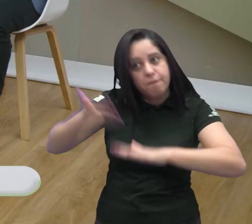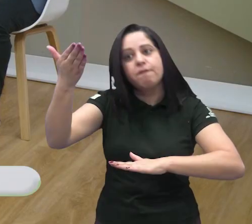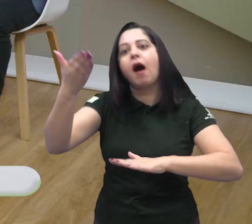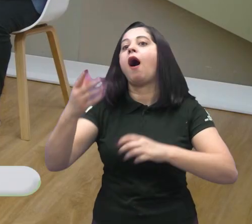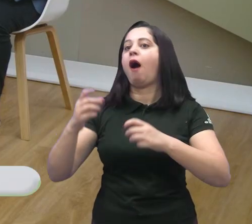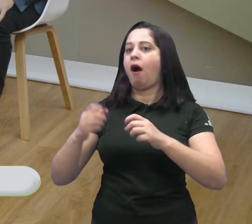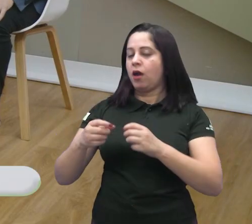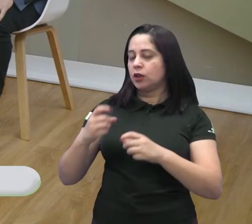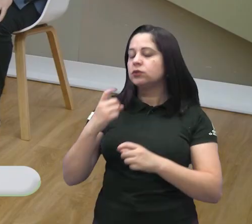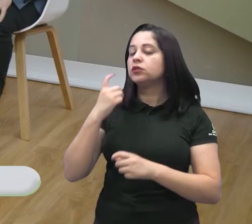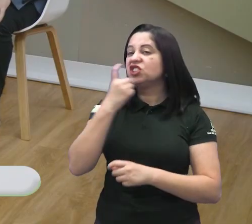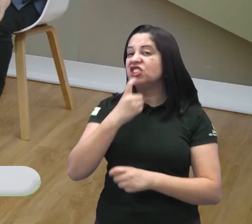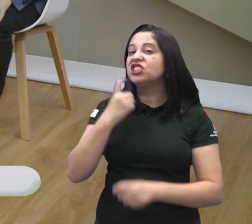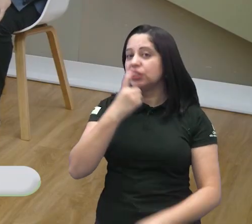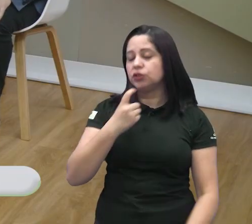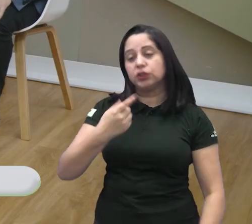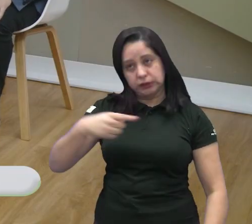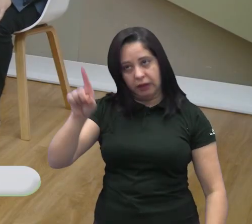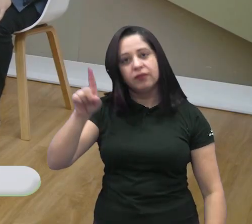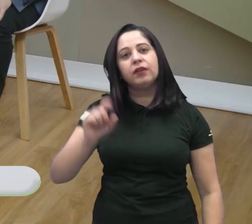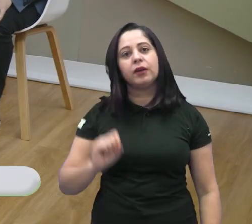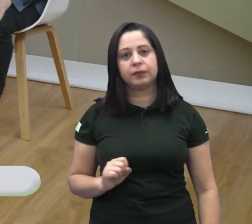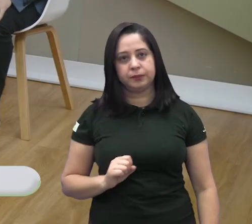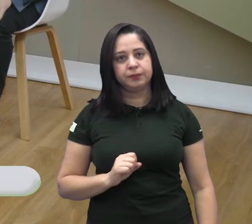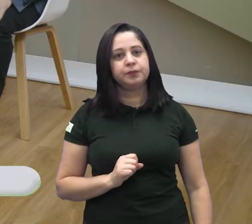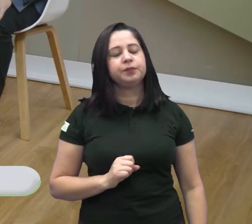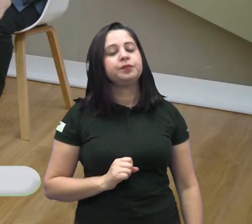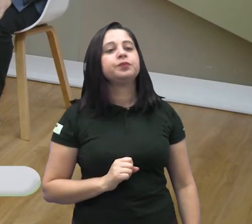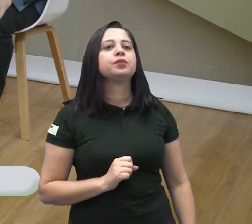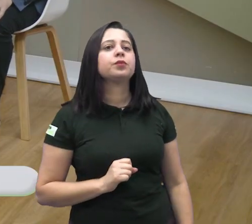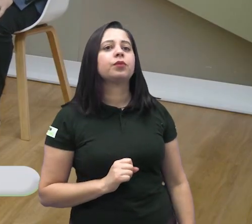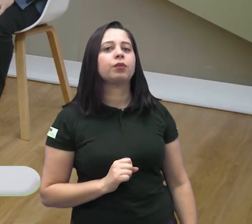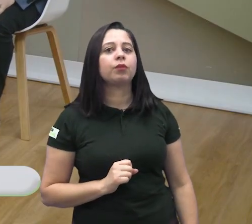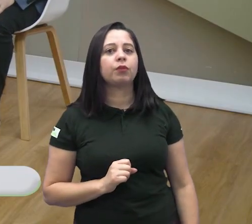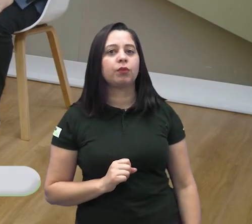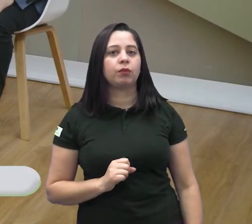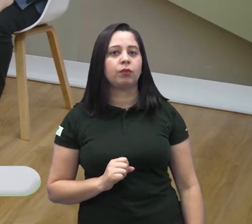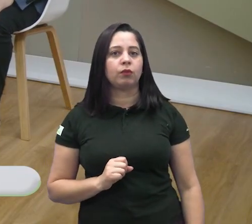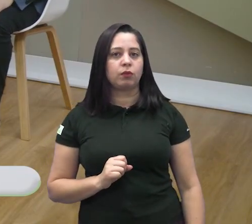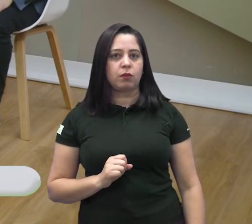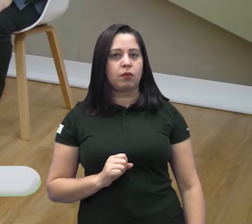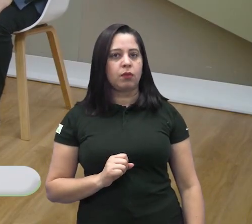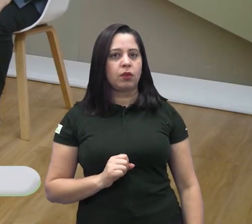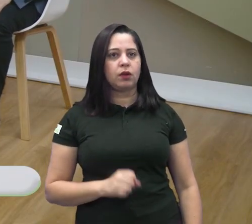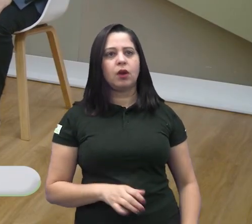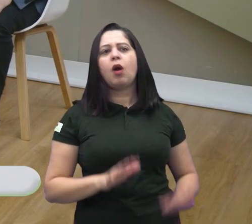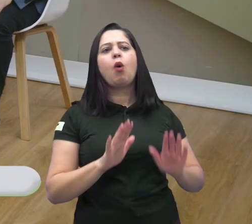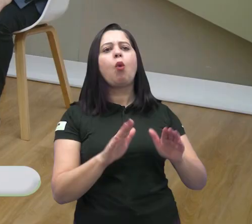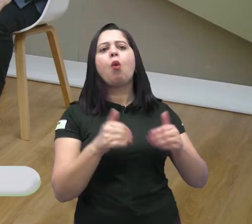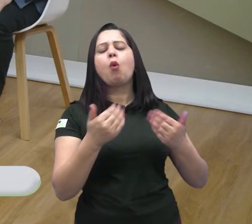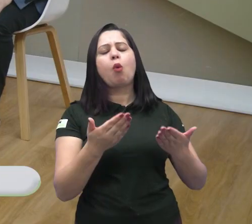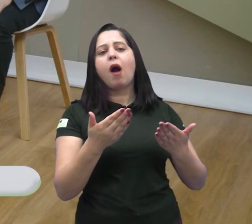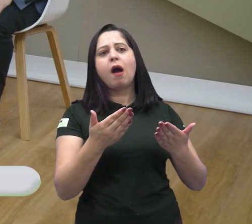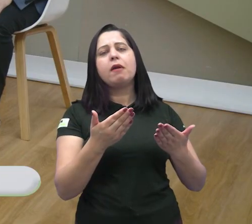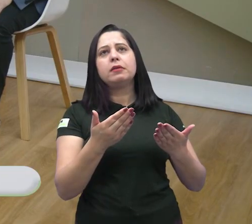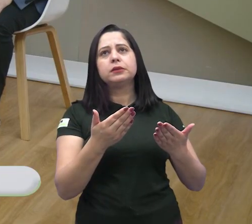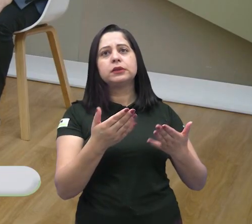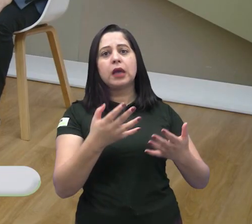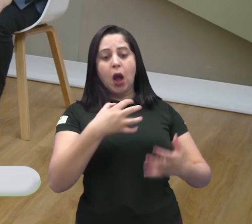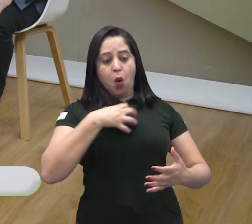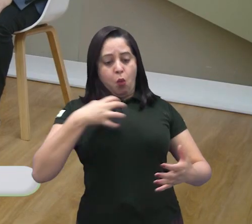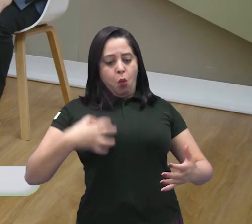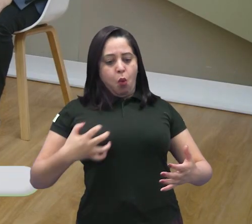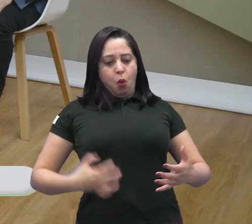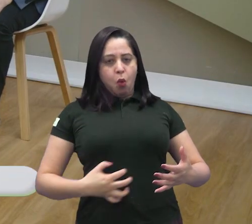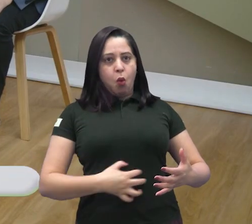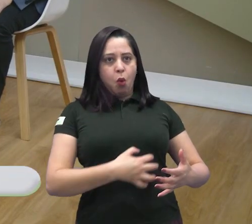ajuda imediatamente. Vai fazer prevenção, é isso aí. Ai, perfeito, doutor. Doutor, e quais são as outras partes do nosso corpo que podem ser afetadas